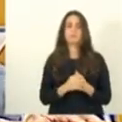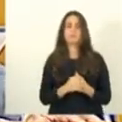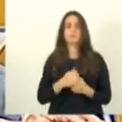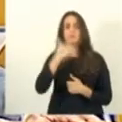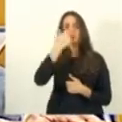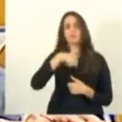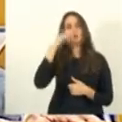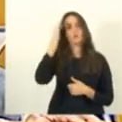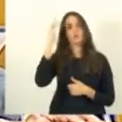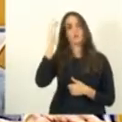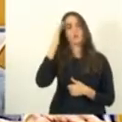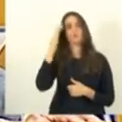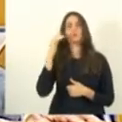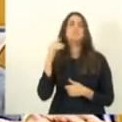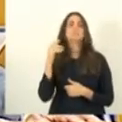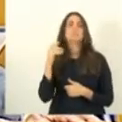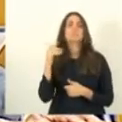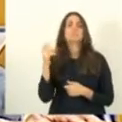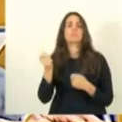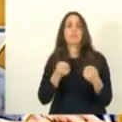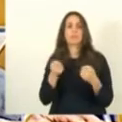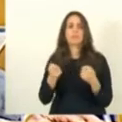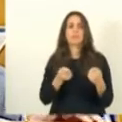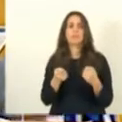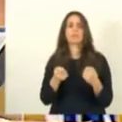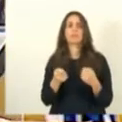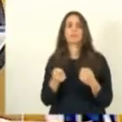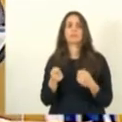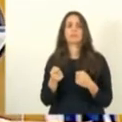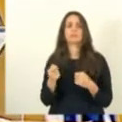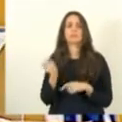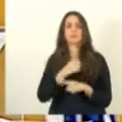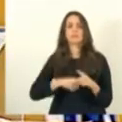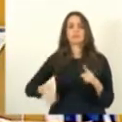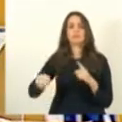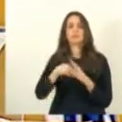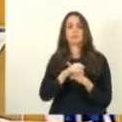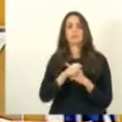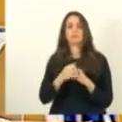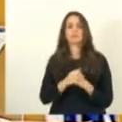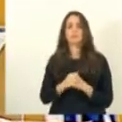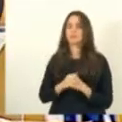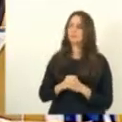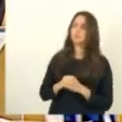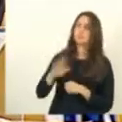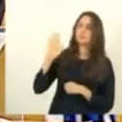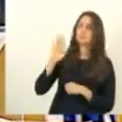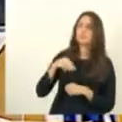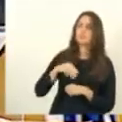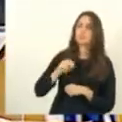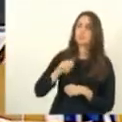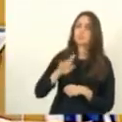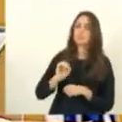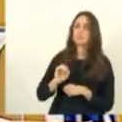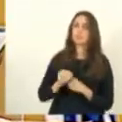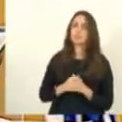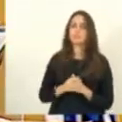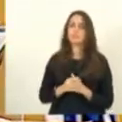com uma sociedade mais equilibrada, eu sonho com uma sociedade... Pois não, deputado Marcelo?